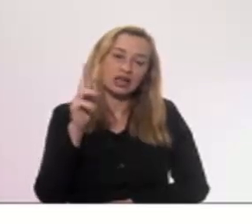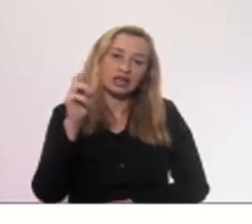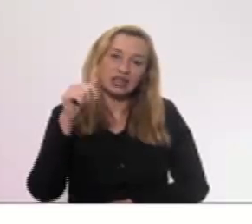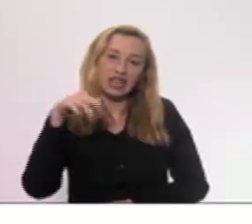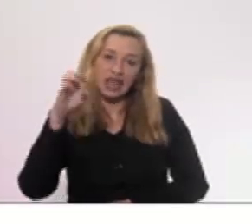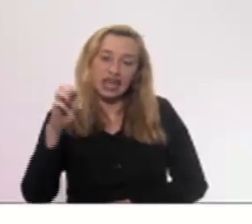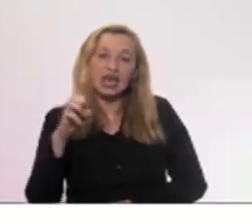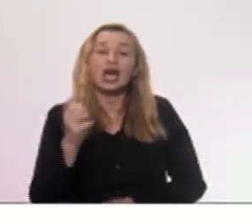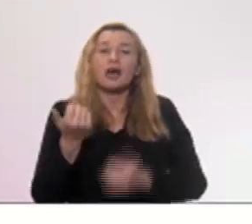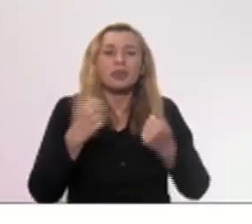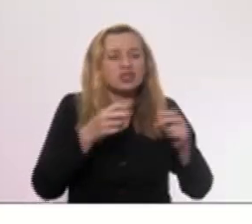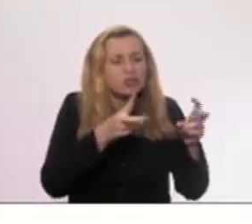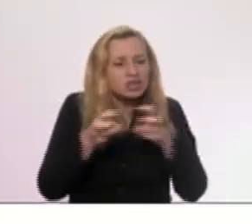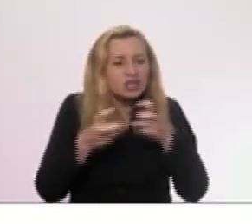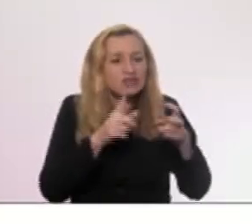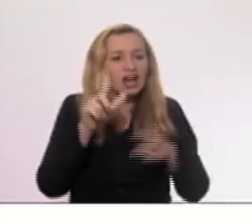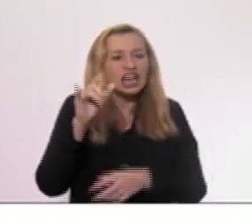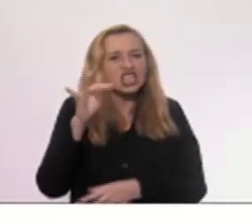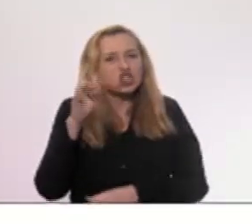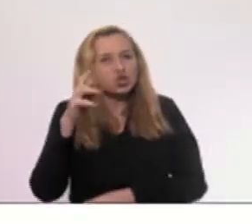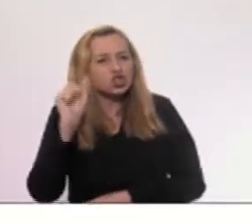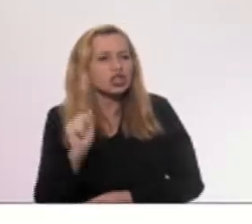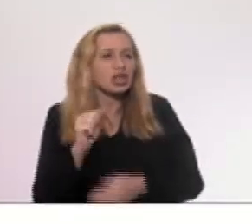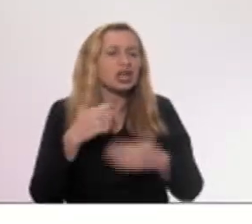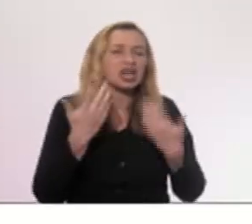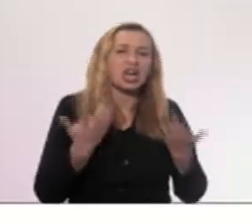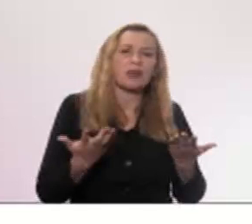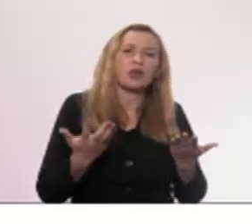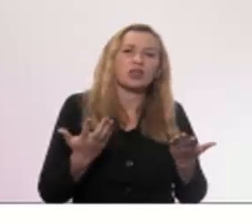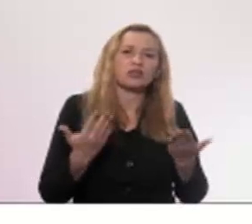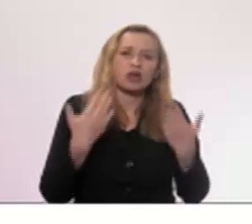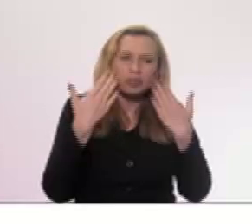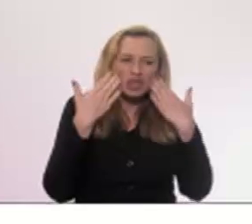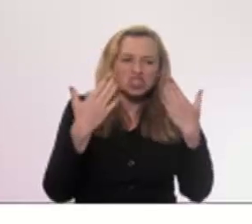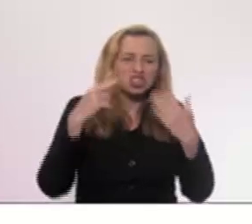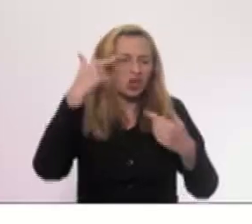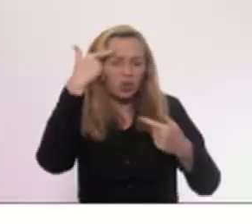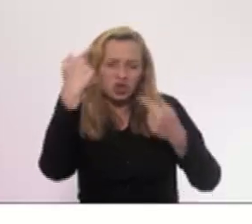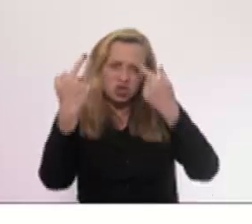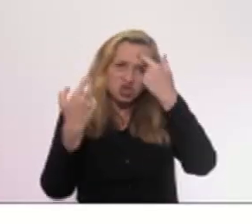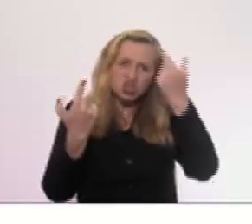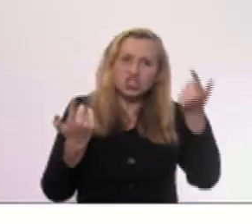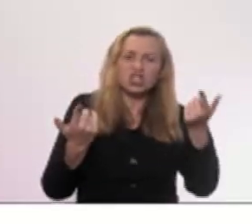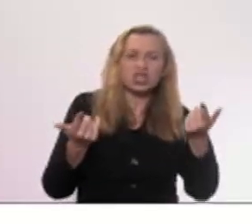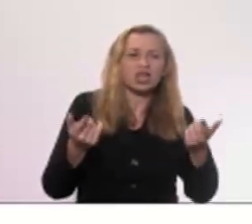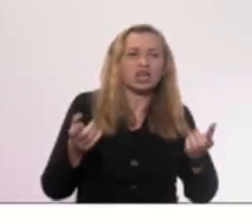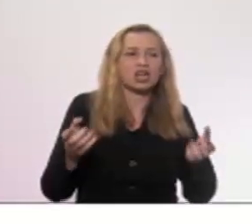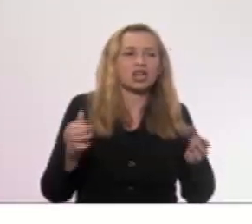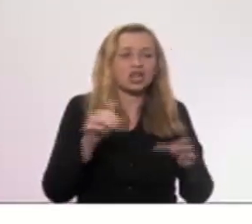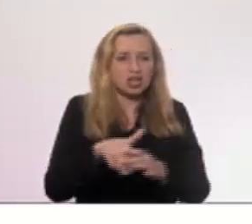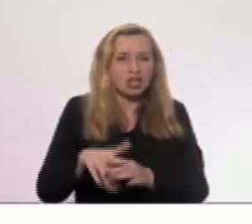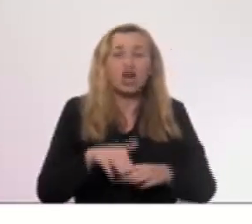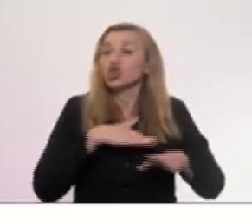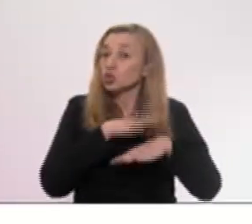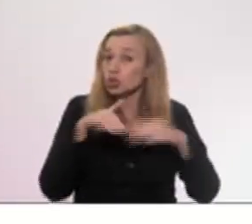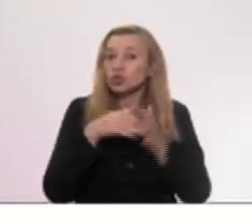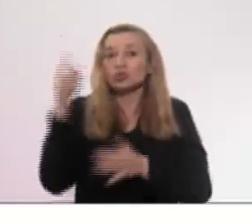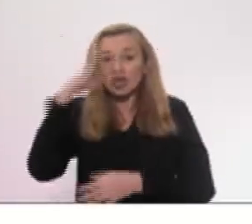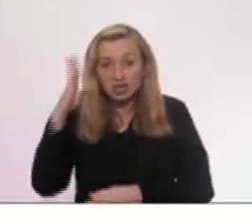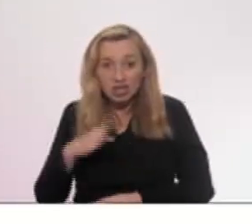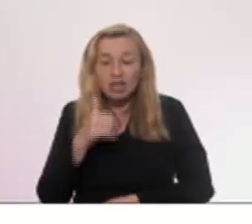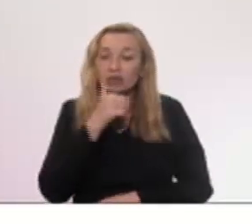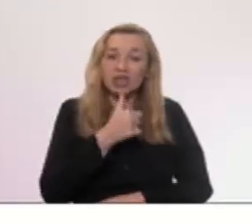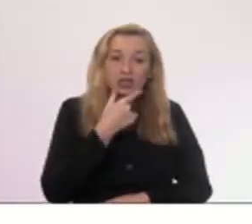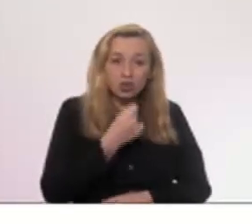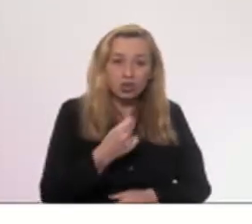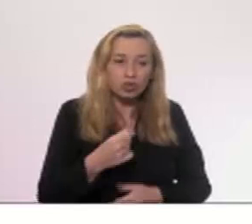porque embora não represente do ponto de vista ideológico, eleitoral, todos os brasileiros e brasileiras,